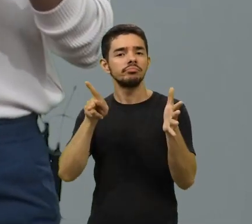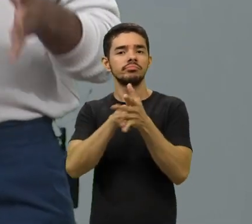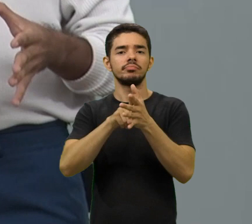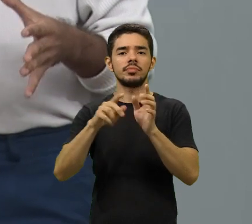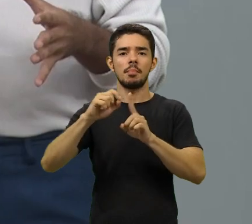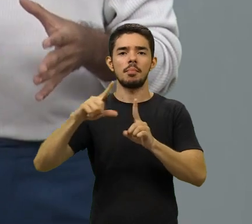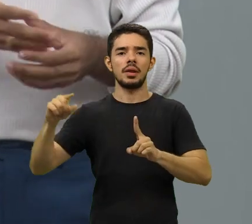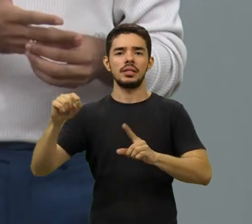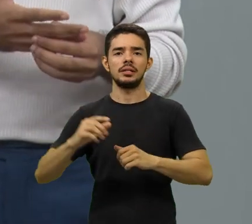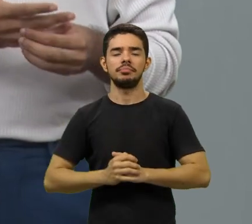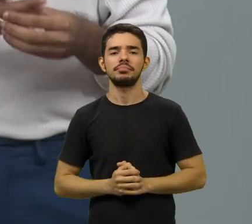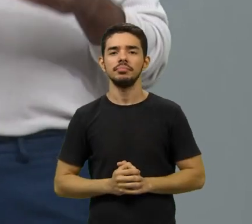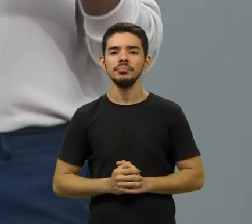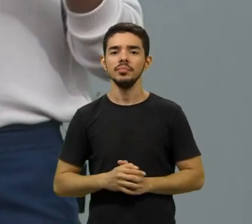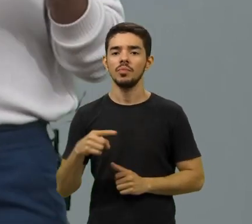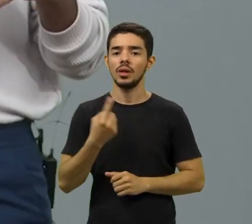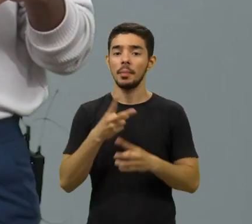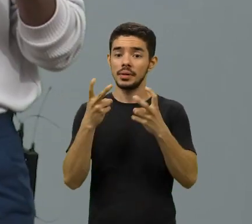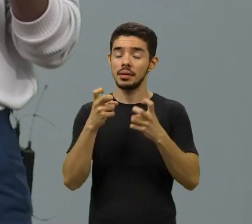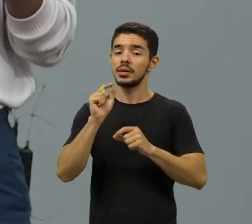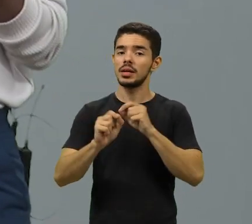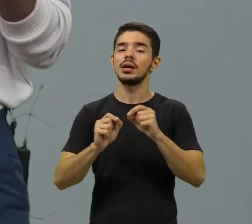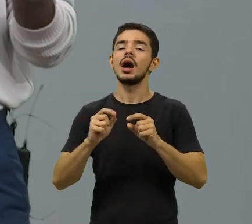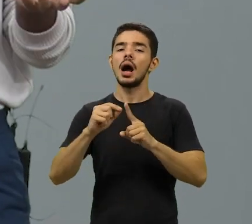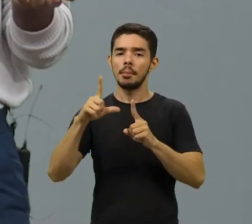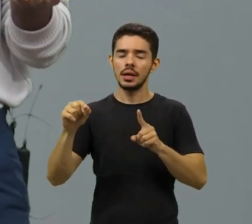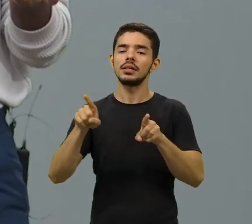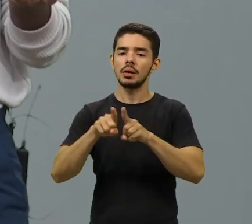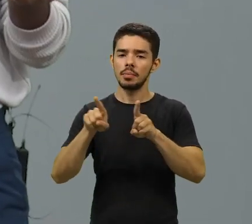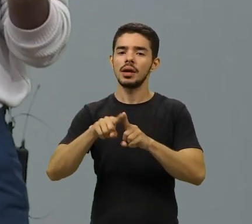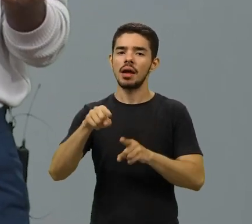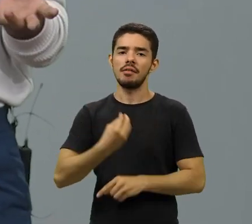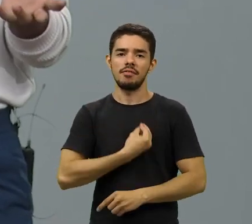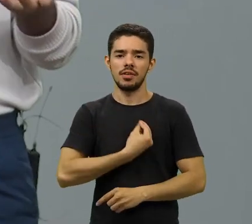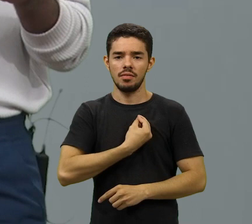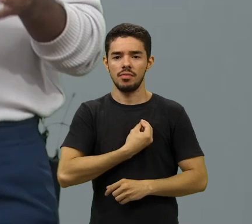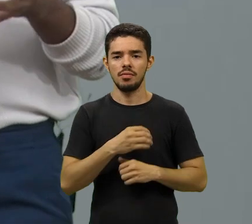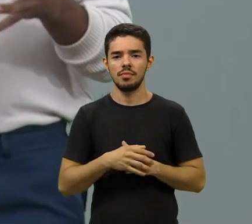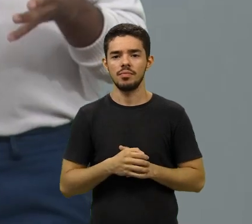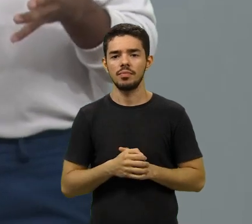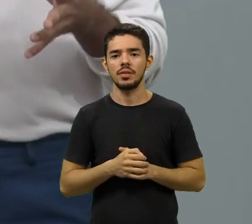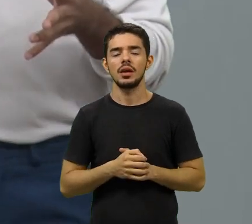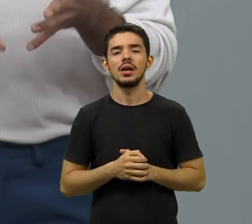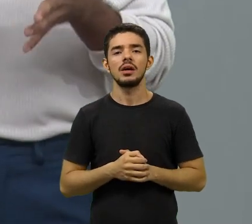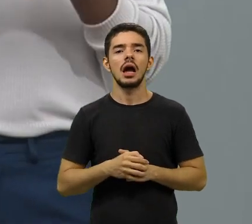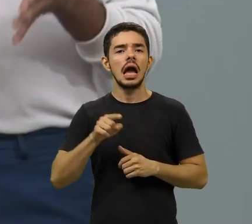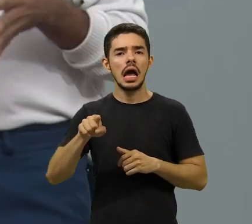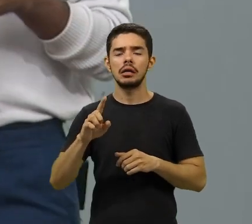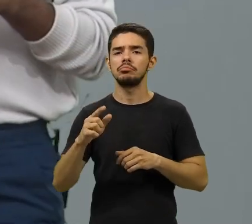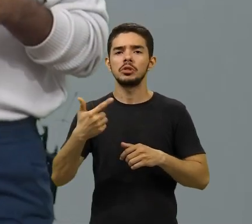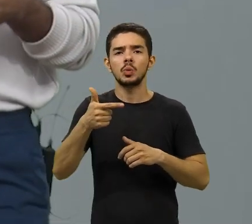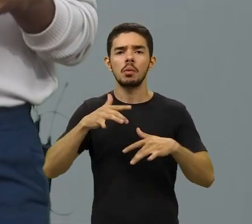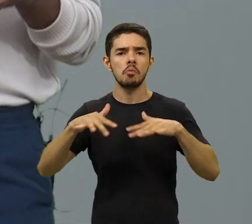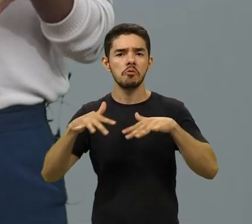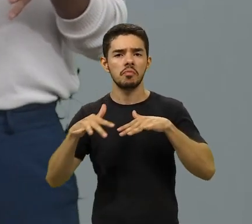presentes nas plantas. Assim a gente percebe que as plantas também são seres vivos. Por mais que elas sejam